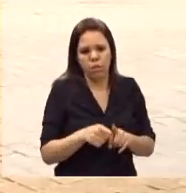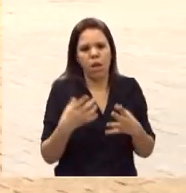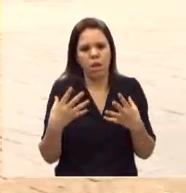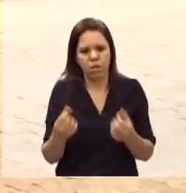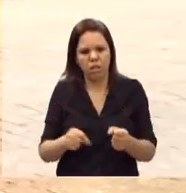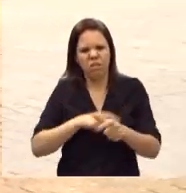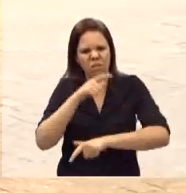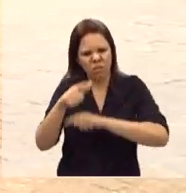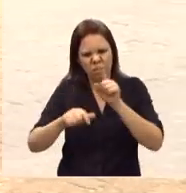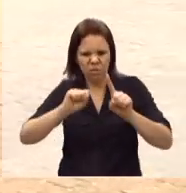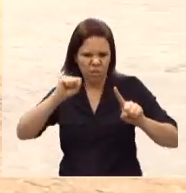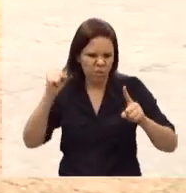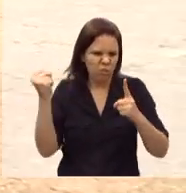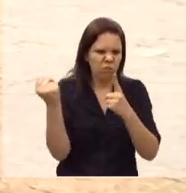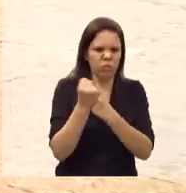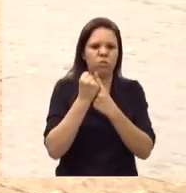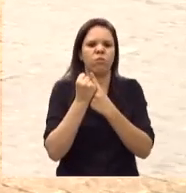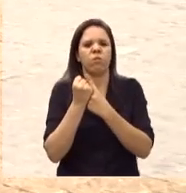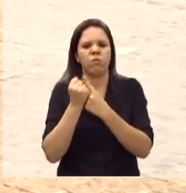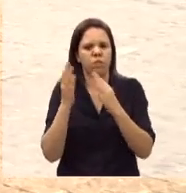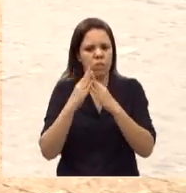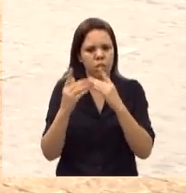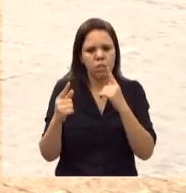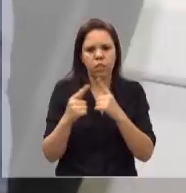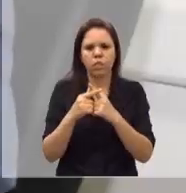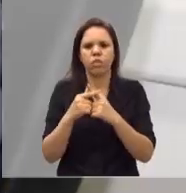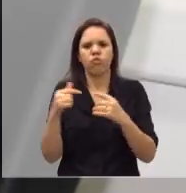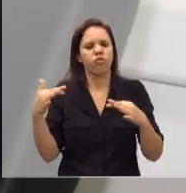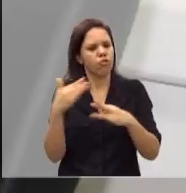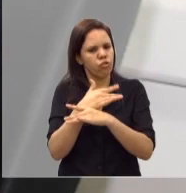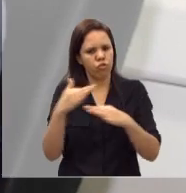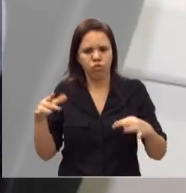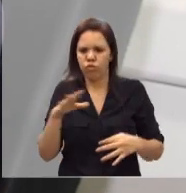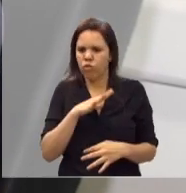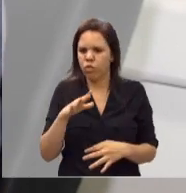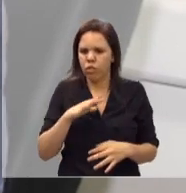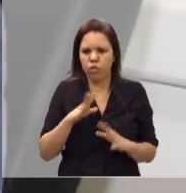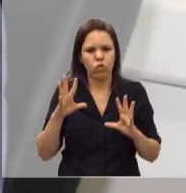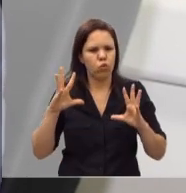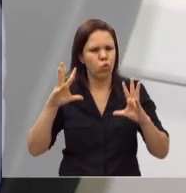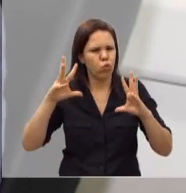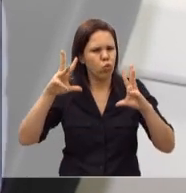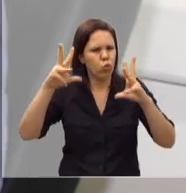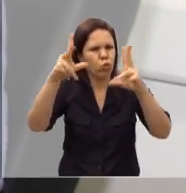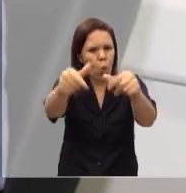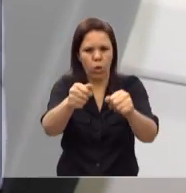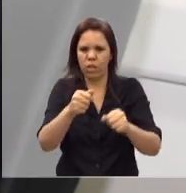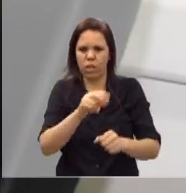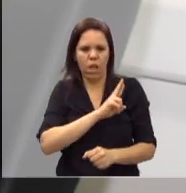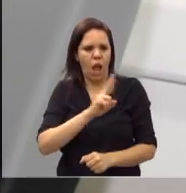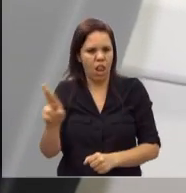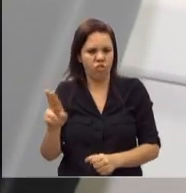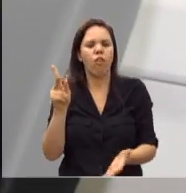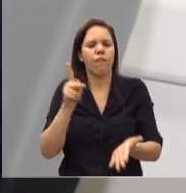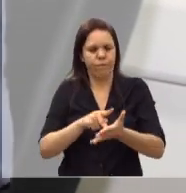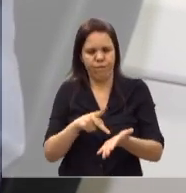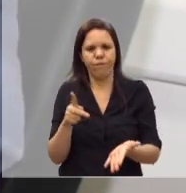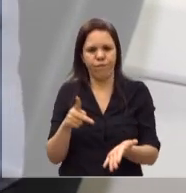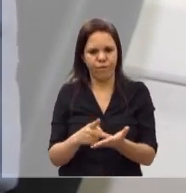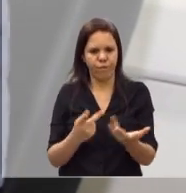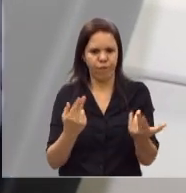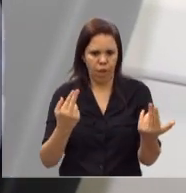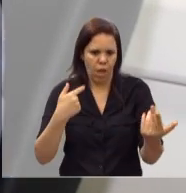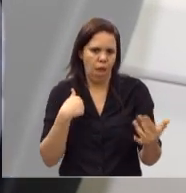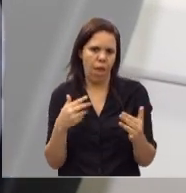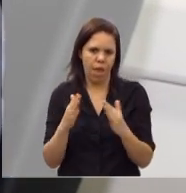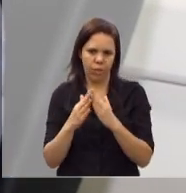grande trabalho social que realizam as igrejas na cidade e de todos os credos. Essa é a verdade. Então tem muitas igrejas, como eu